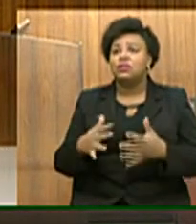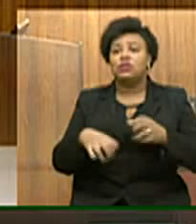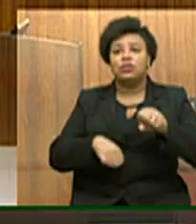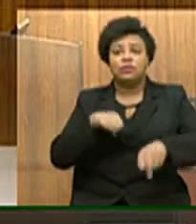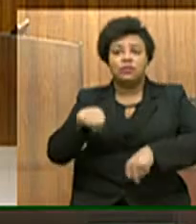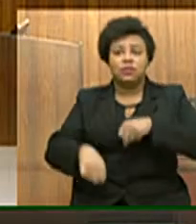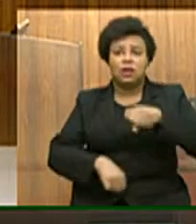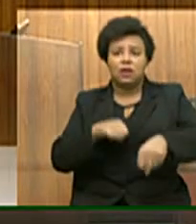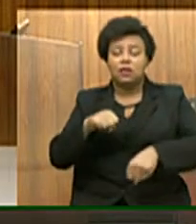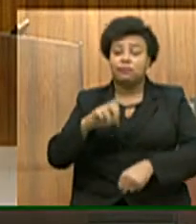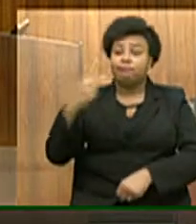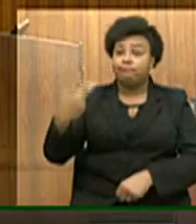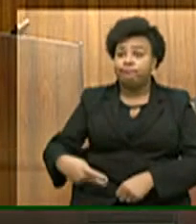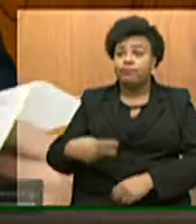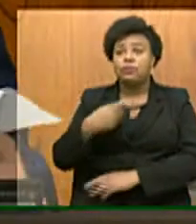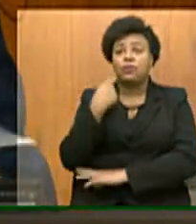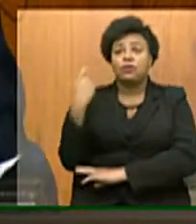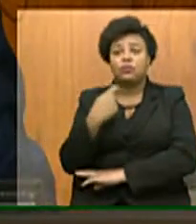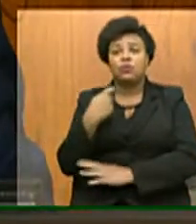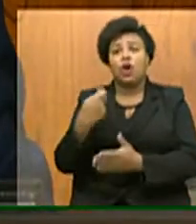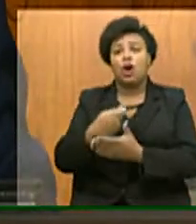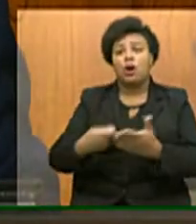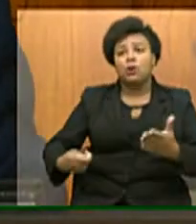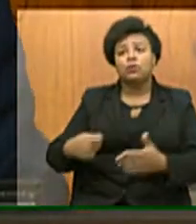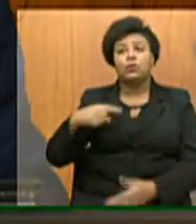Rio Grande do Sul, de autoria do deputado Zé Nunes.